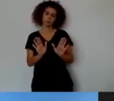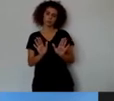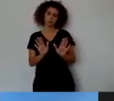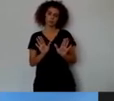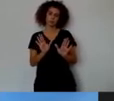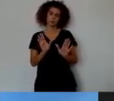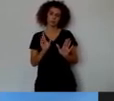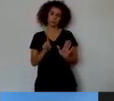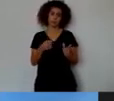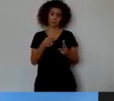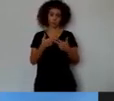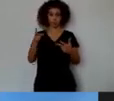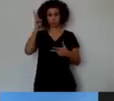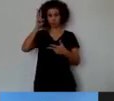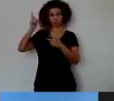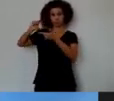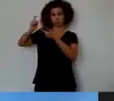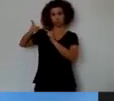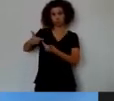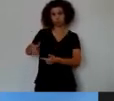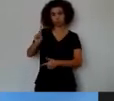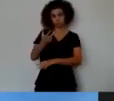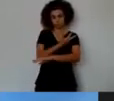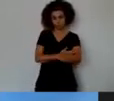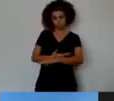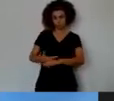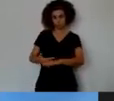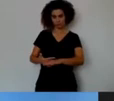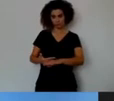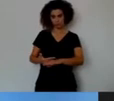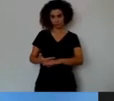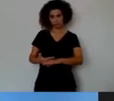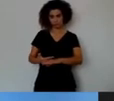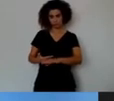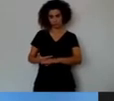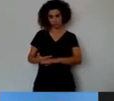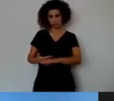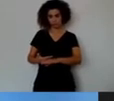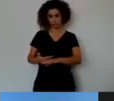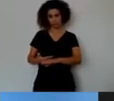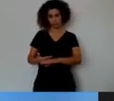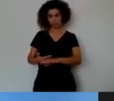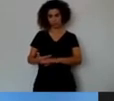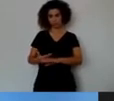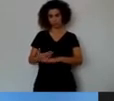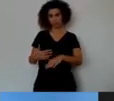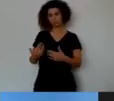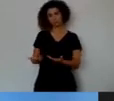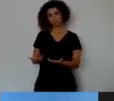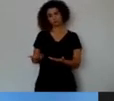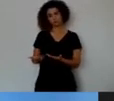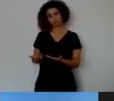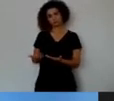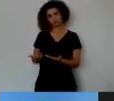questão estrutural, né, é a partir da raça que tem sido, escravização foi nesse sentido, a continuidade das desigualdades a partir